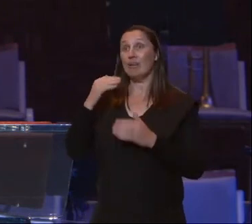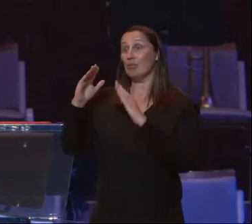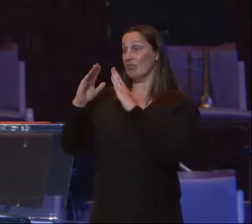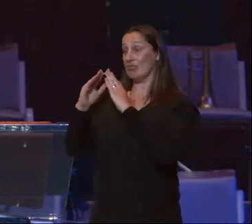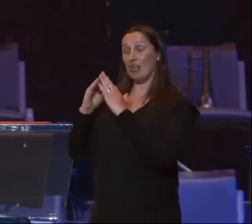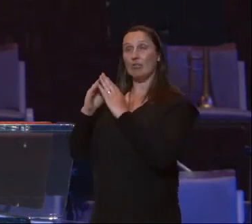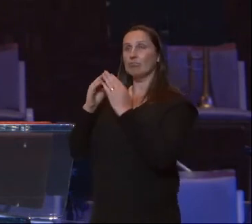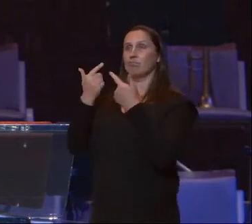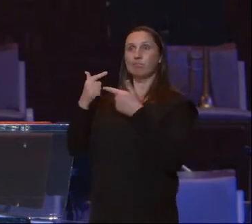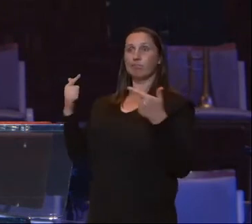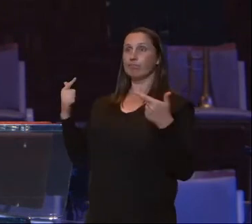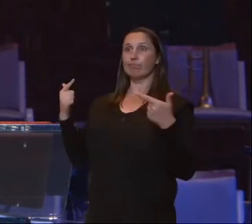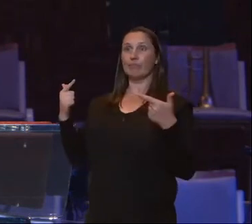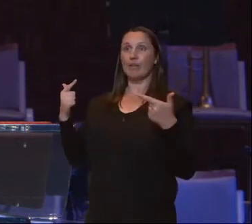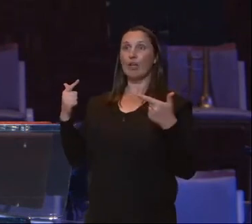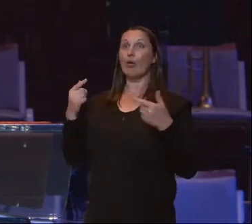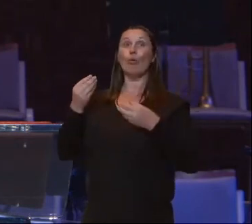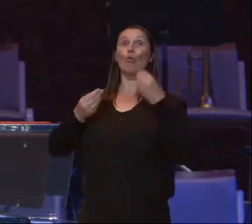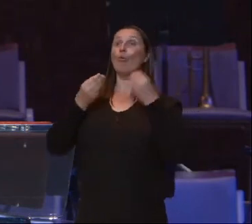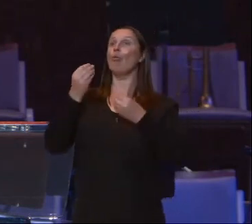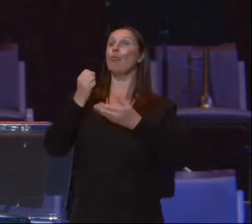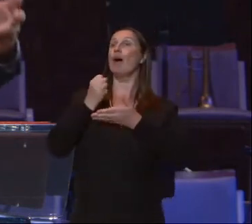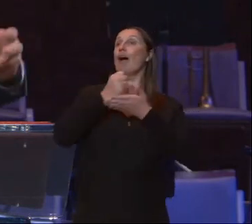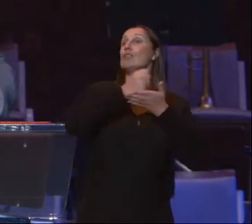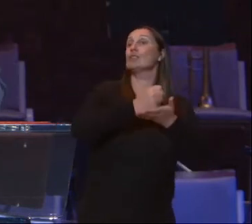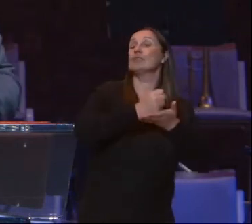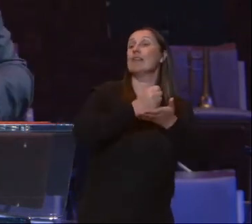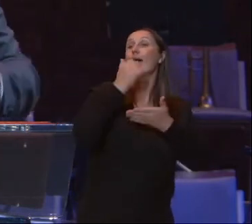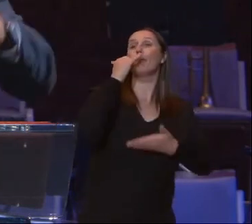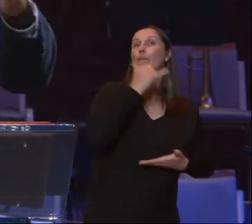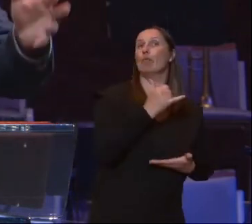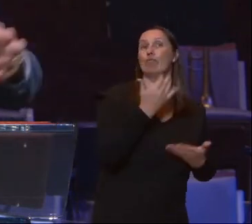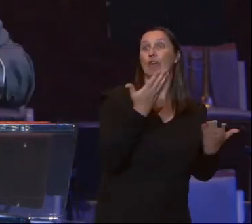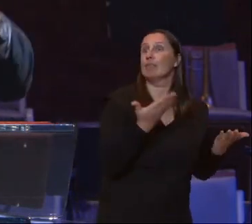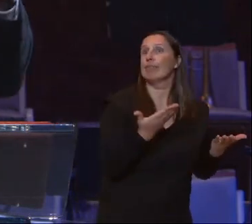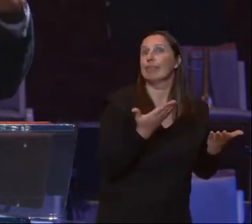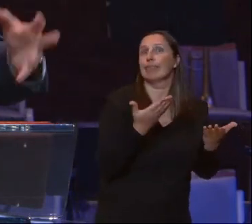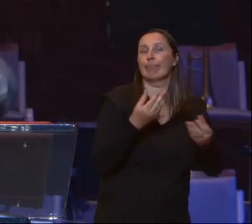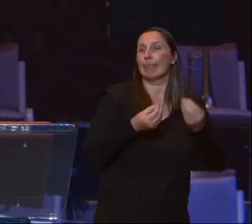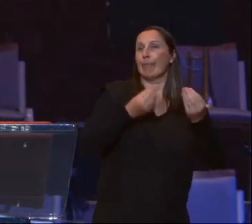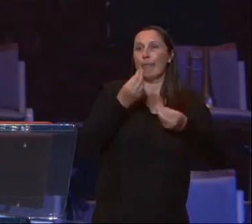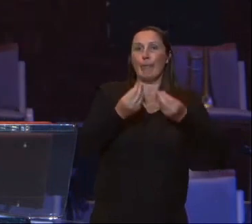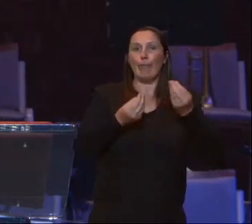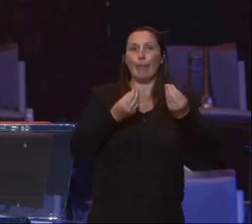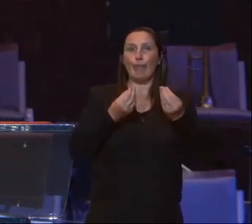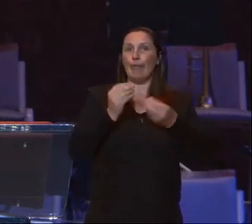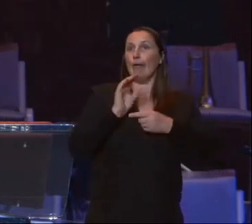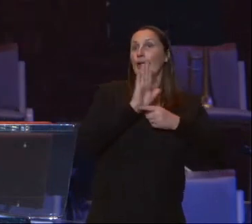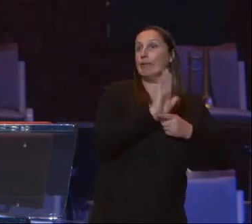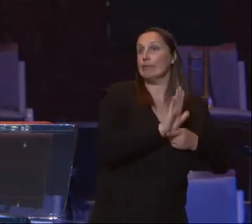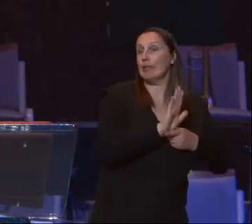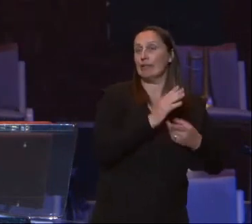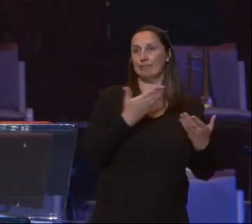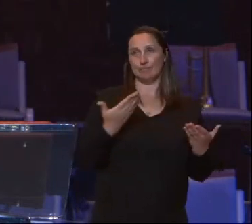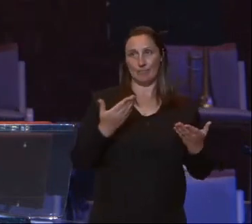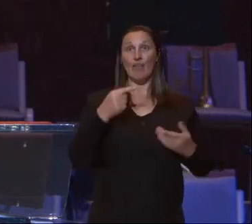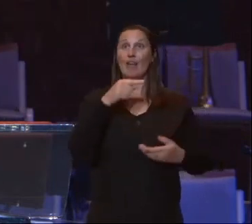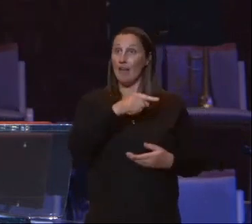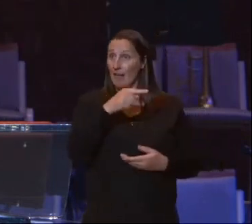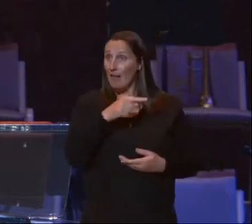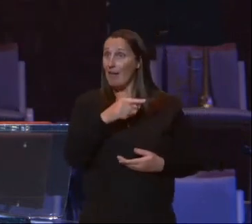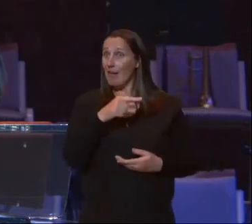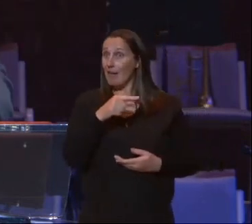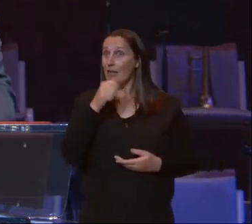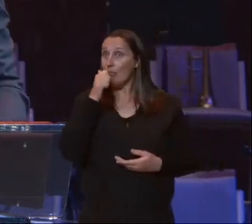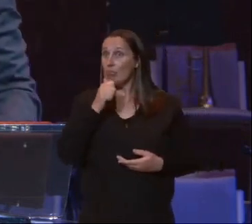filho. Como ela ia cuidar de um profeta? Como ela ia alimentar mais uma boca na sua casa? Ela precisava do socorro